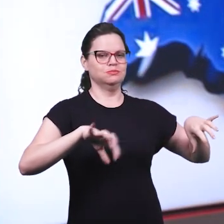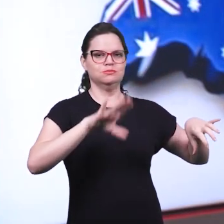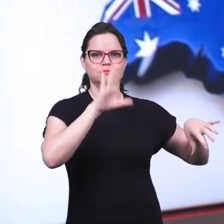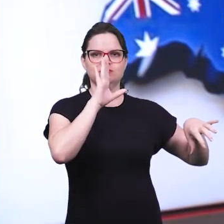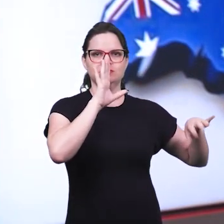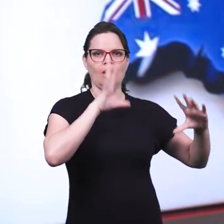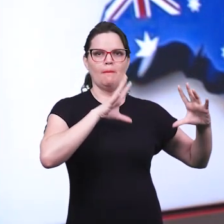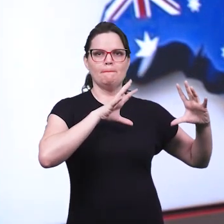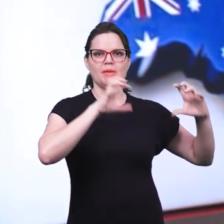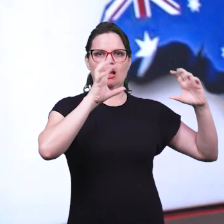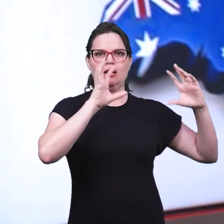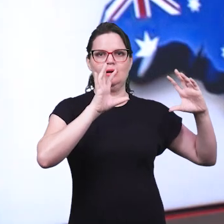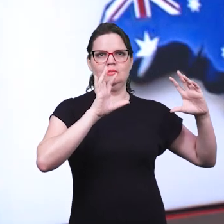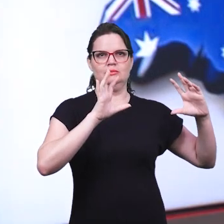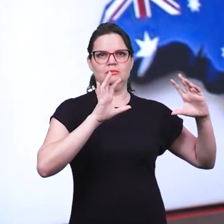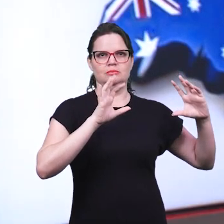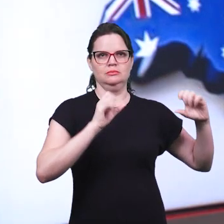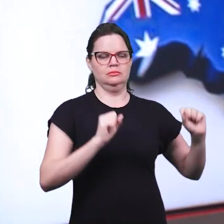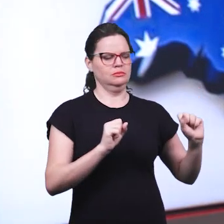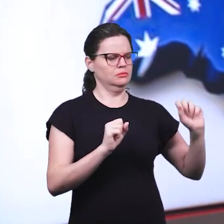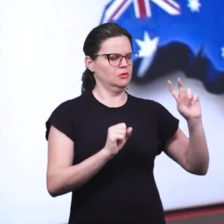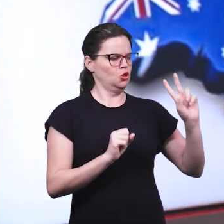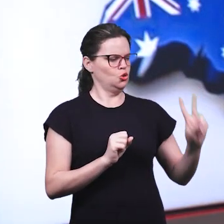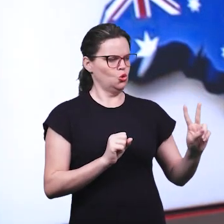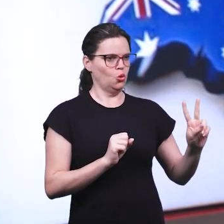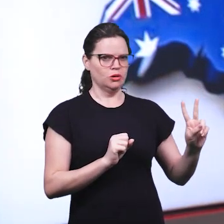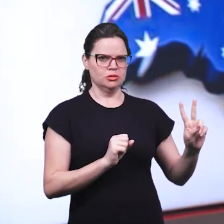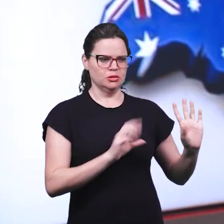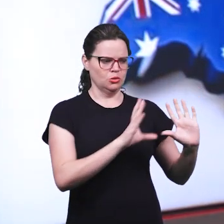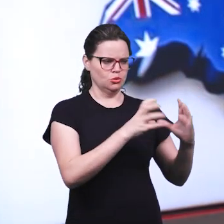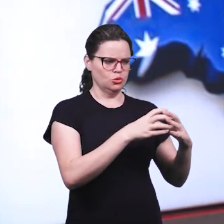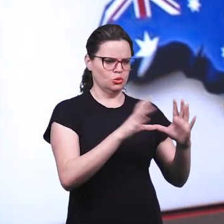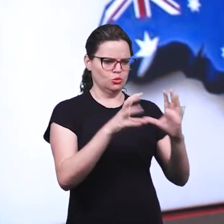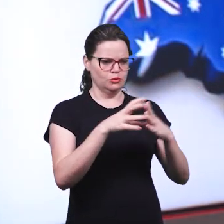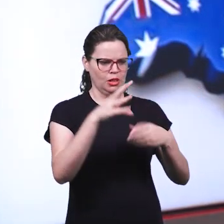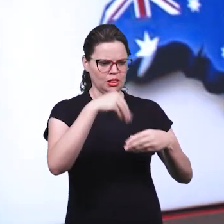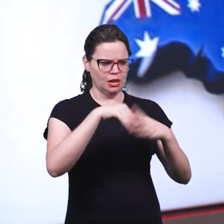seja, 2 grupos da igreja